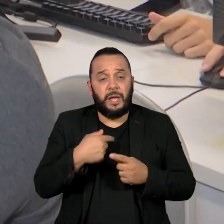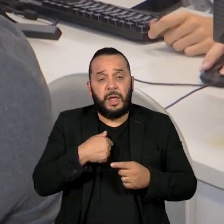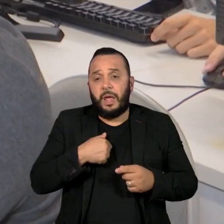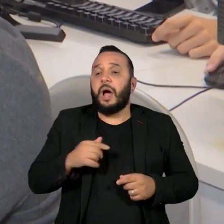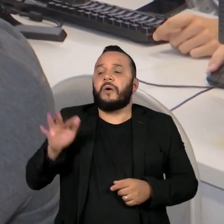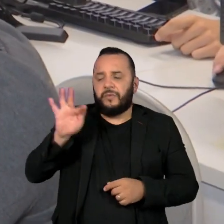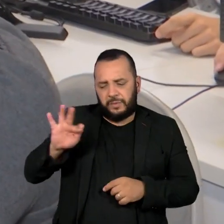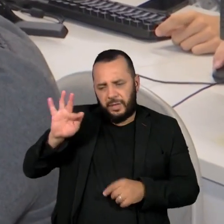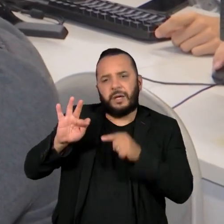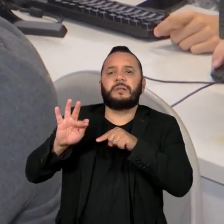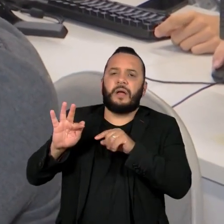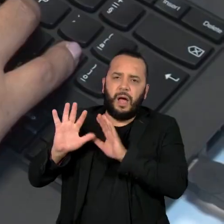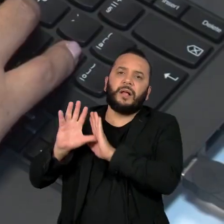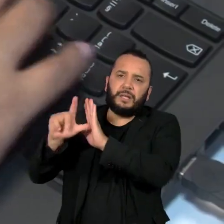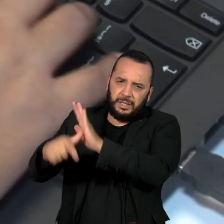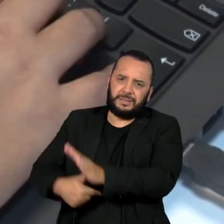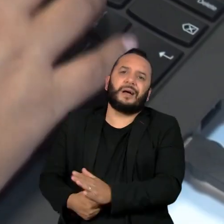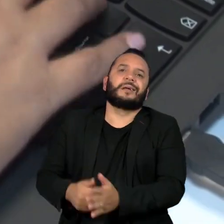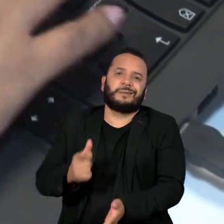defasada em relação ao mercado.